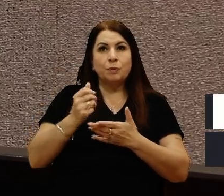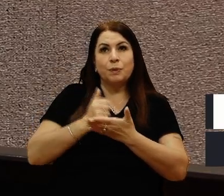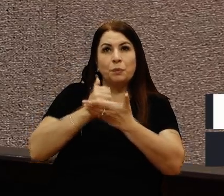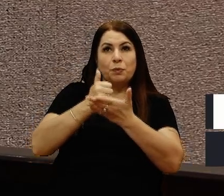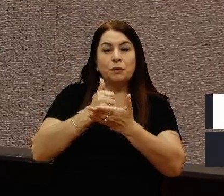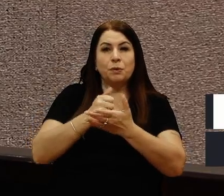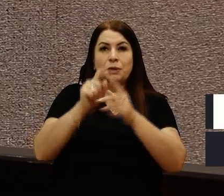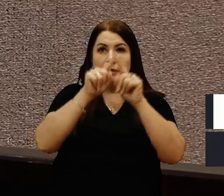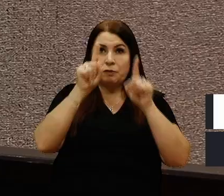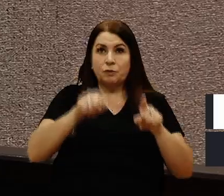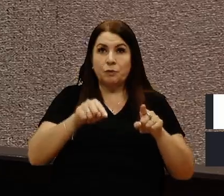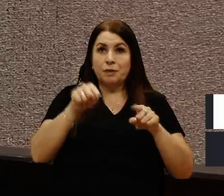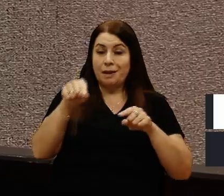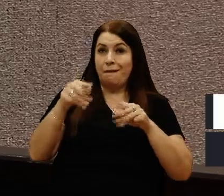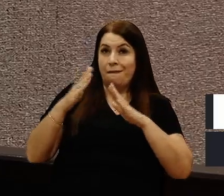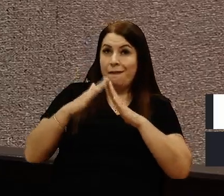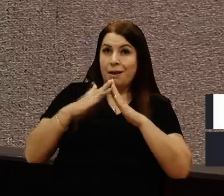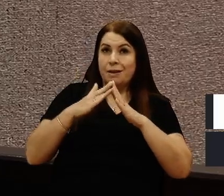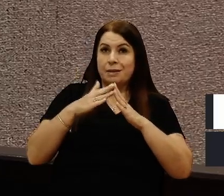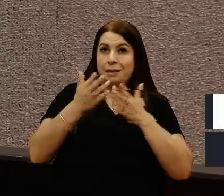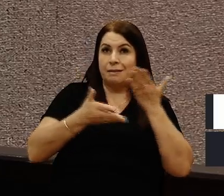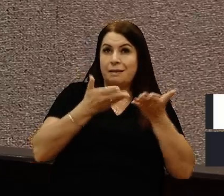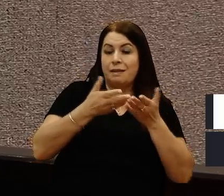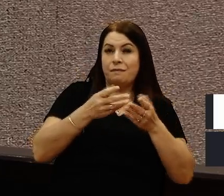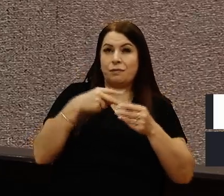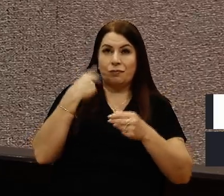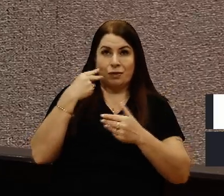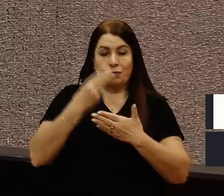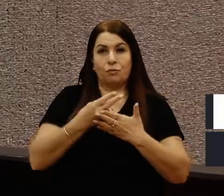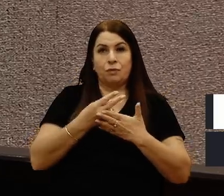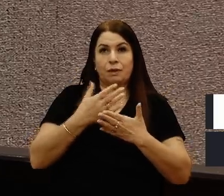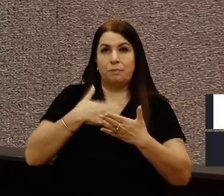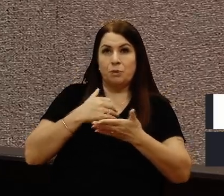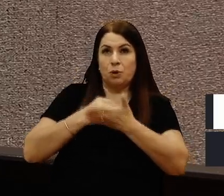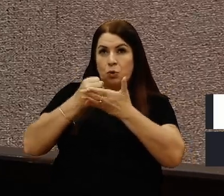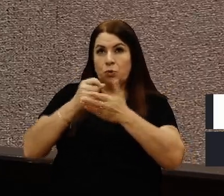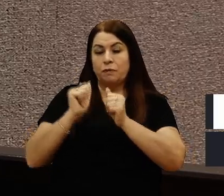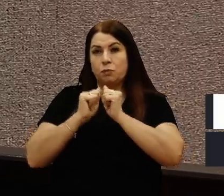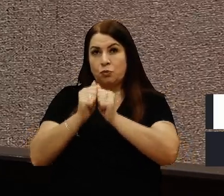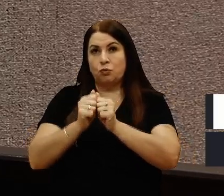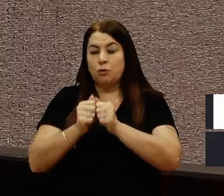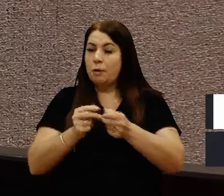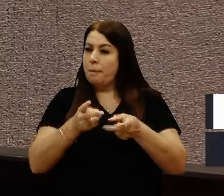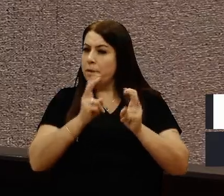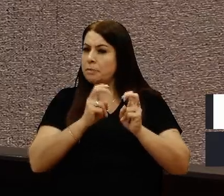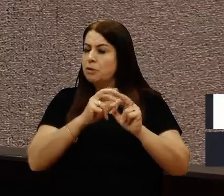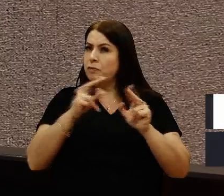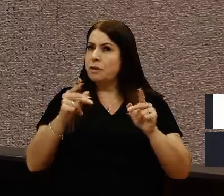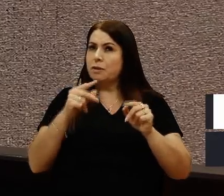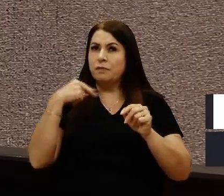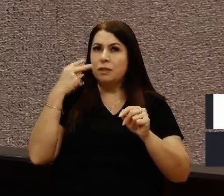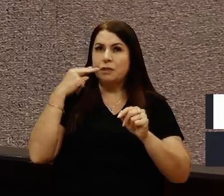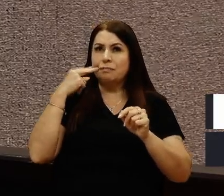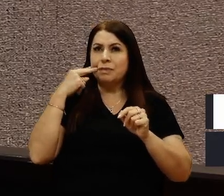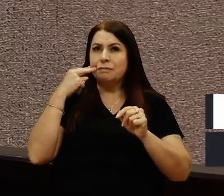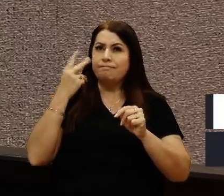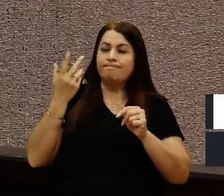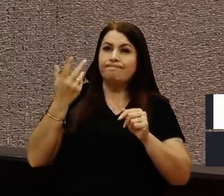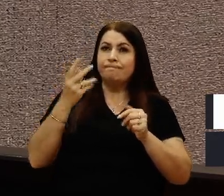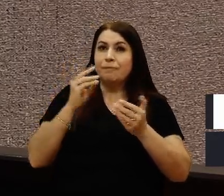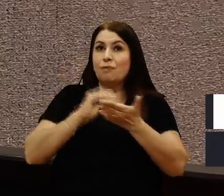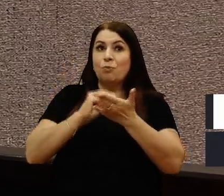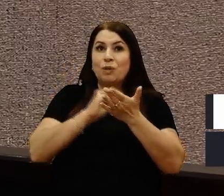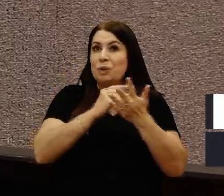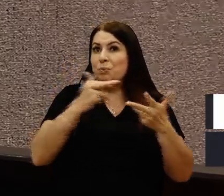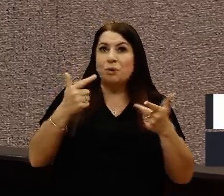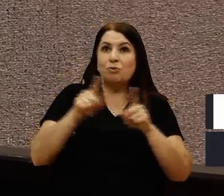assessores e servidores daquela casa trataram os vereadores. Minha assessora, inclusive, esteve junto e eu percebi que várias vezes os vereadores ficaram na mão porque